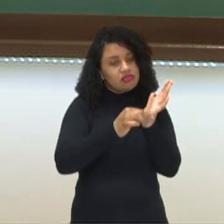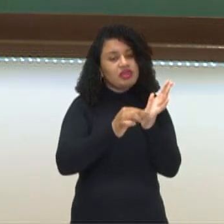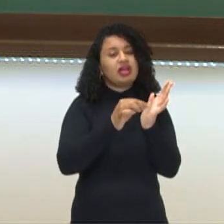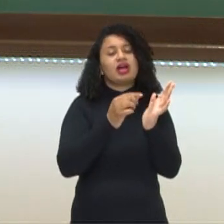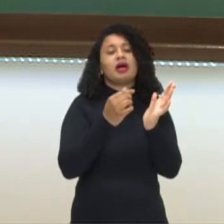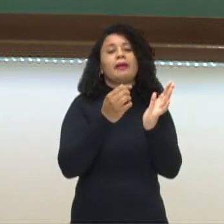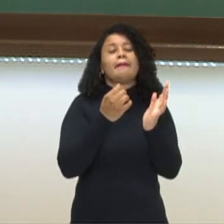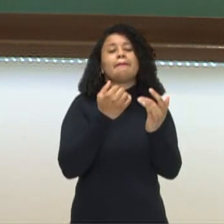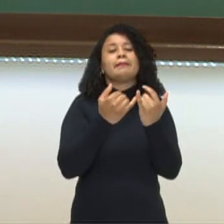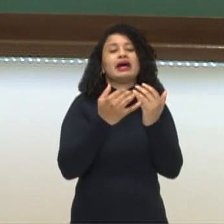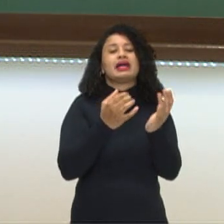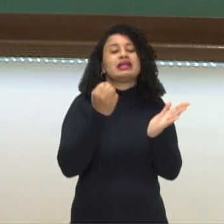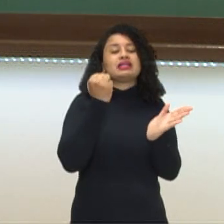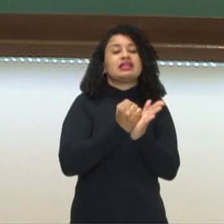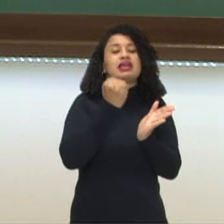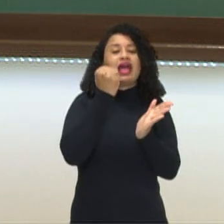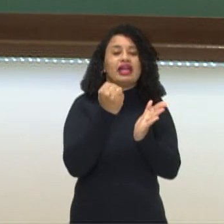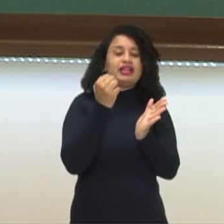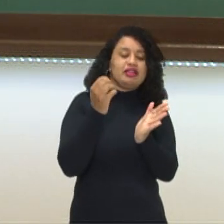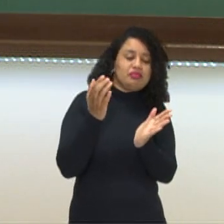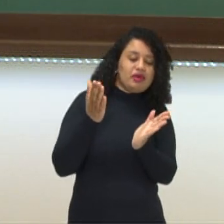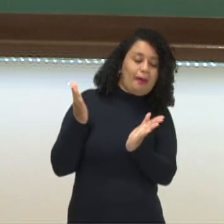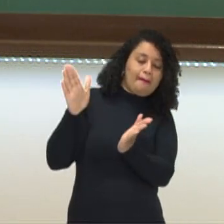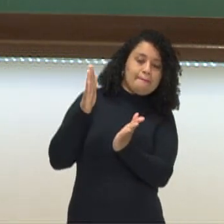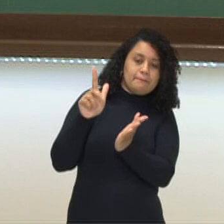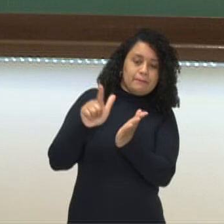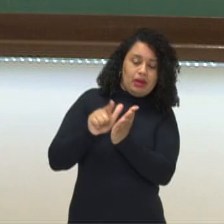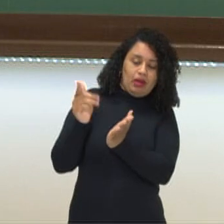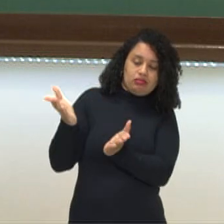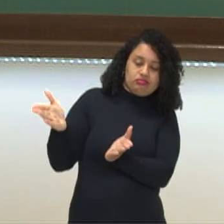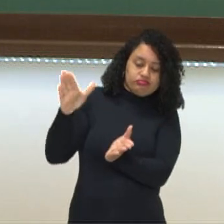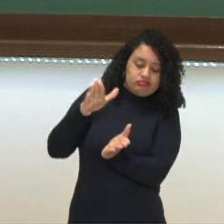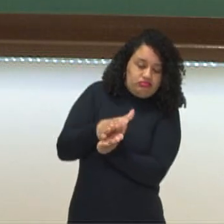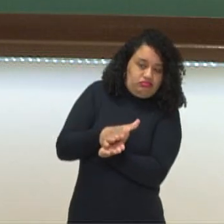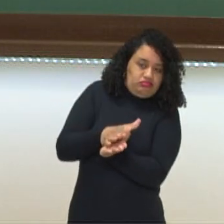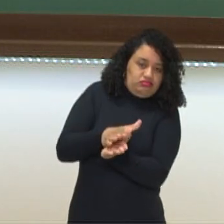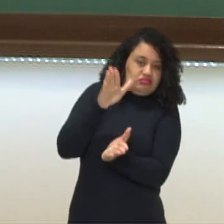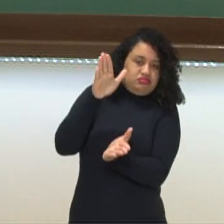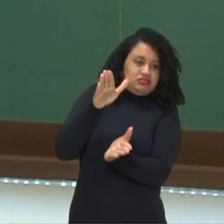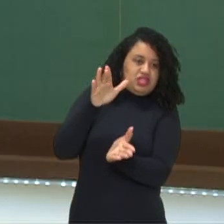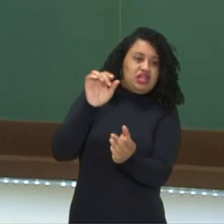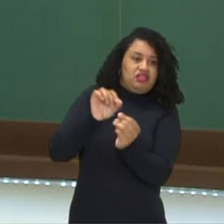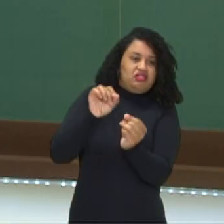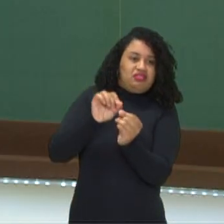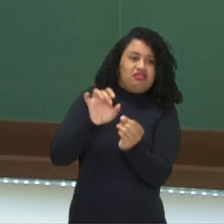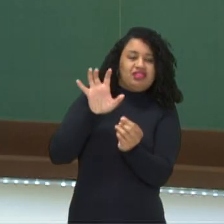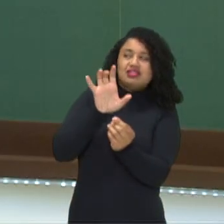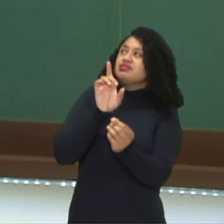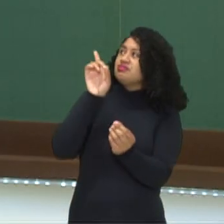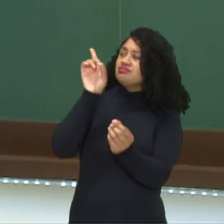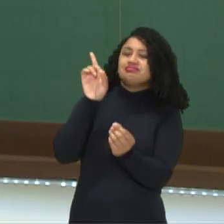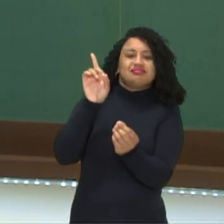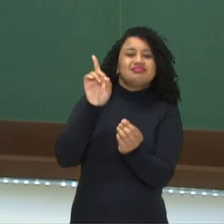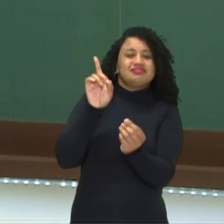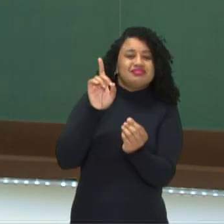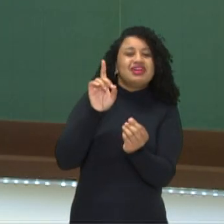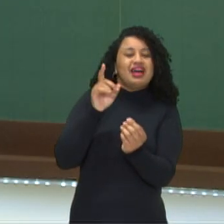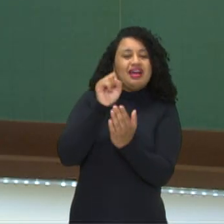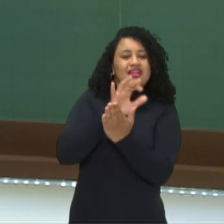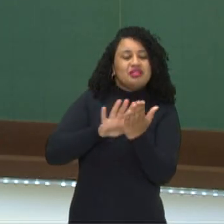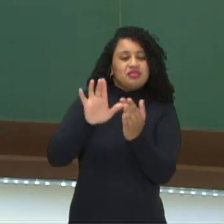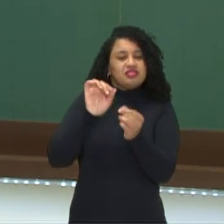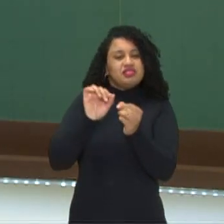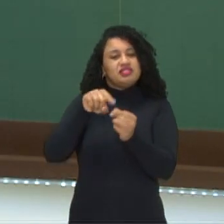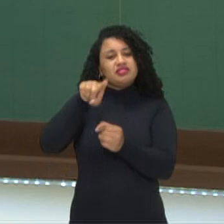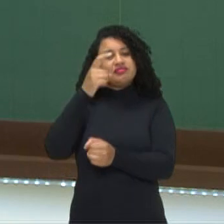como um carimbo na folha, né, ficar marcado e fazer a xilogravura que vocês criaram,